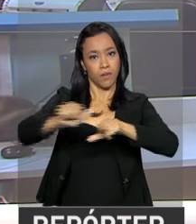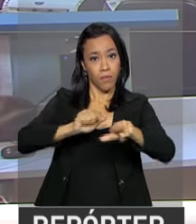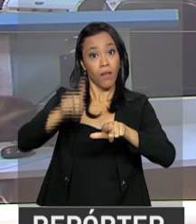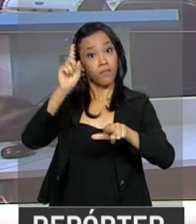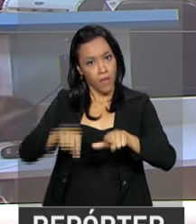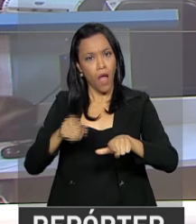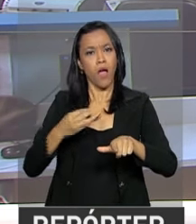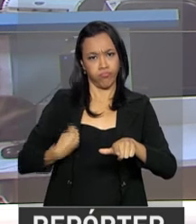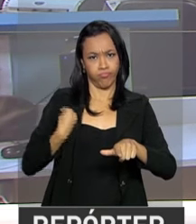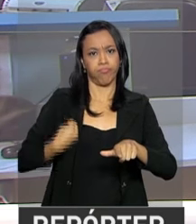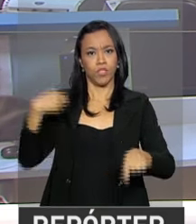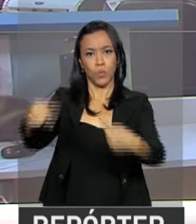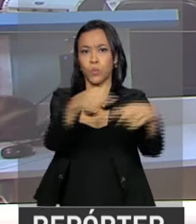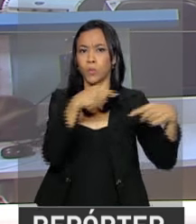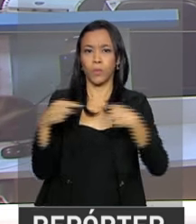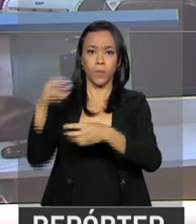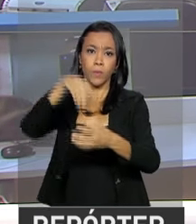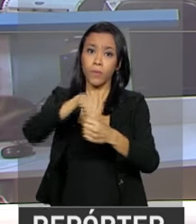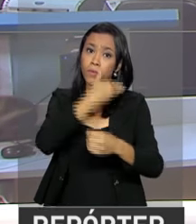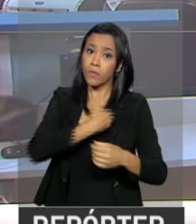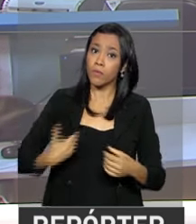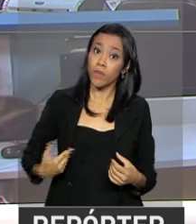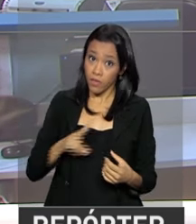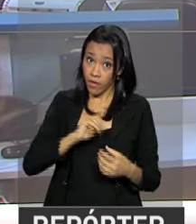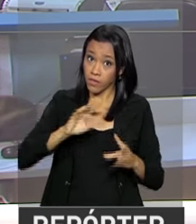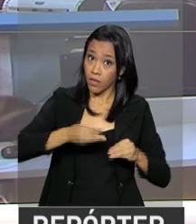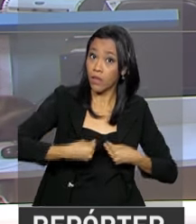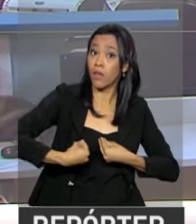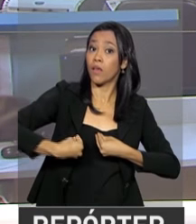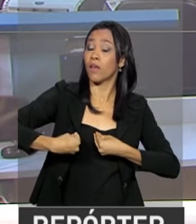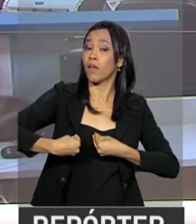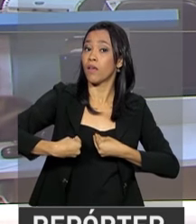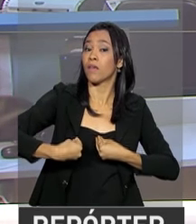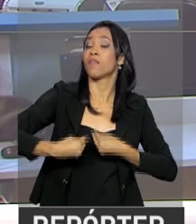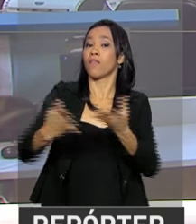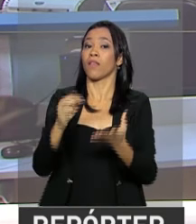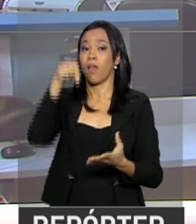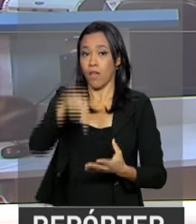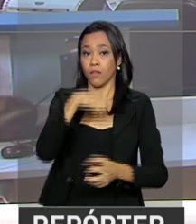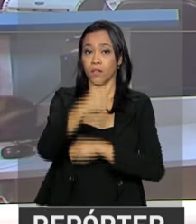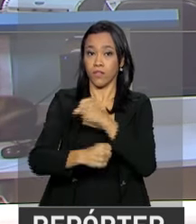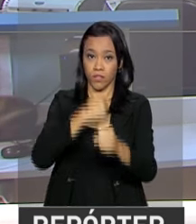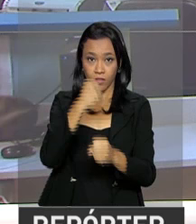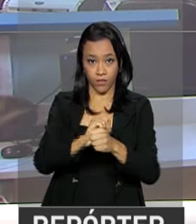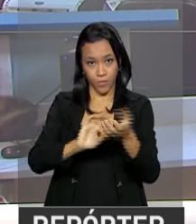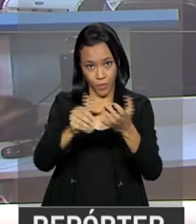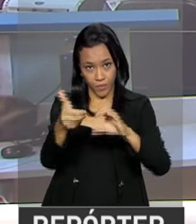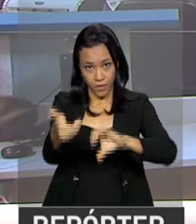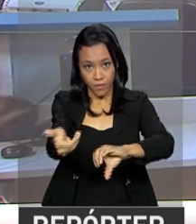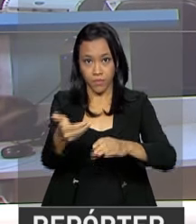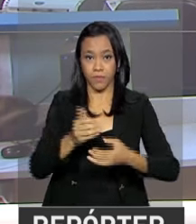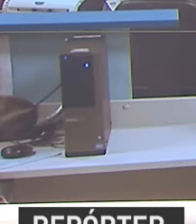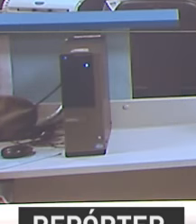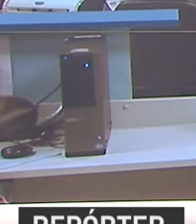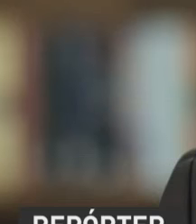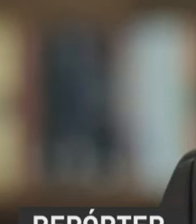em discussão no governo e deve ser enviada ainda este ano para o Congresso Nacional.